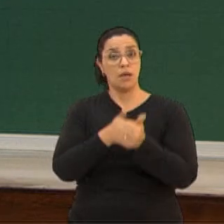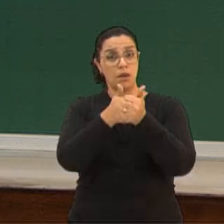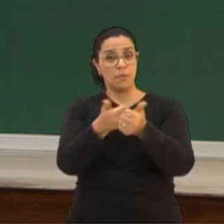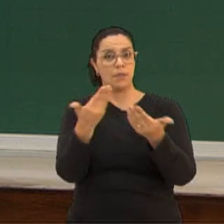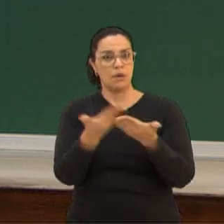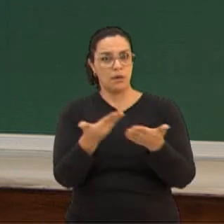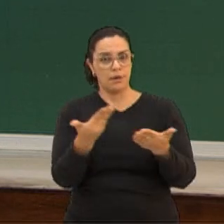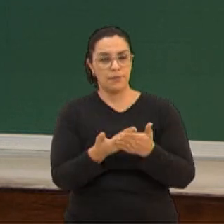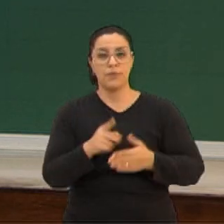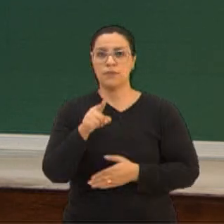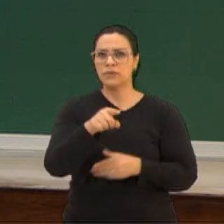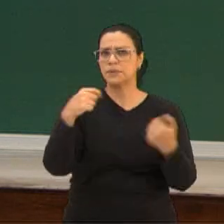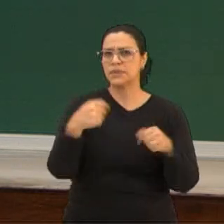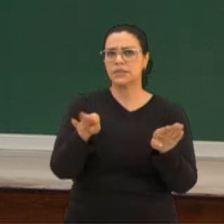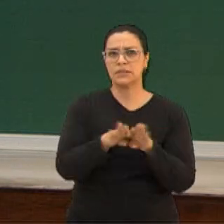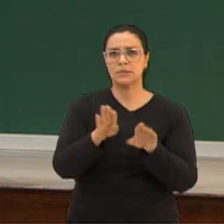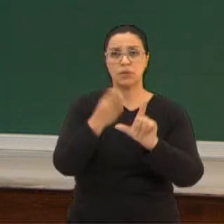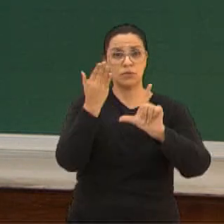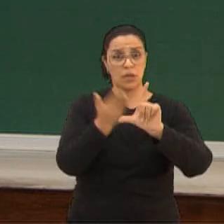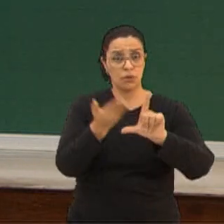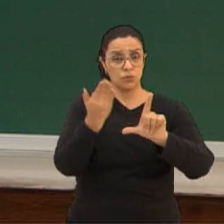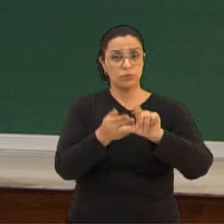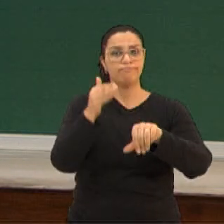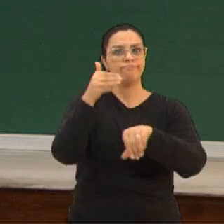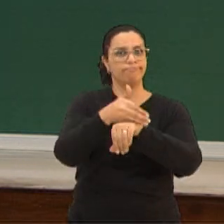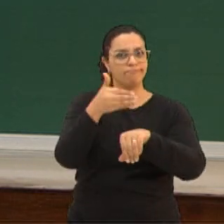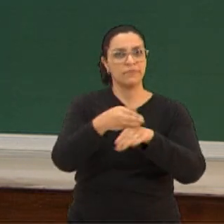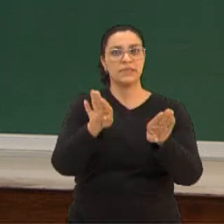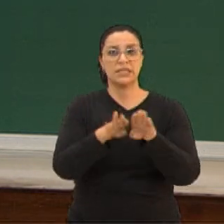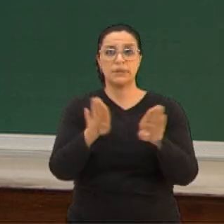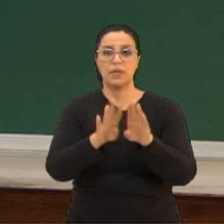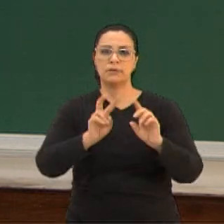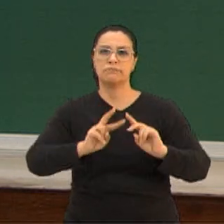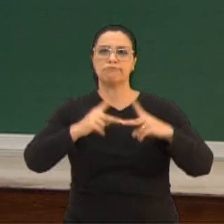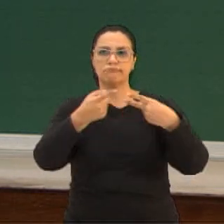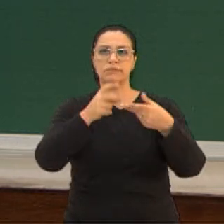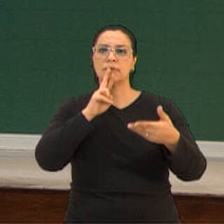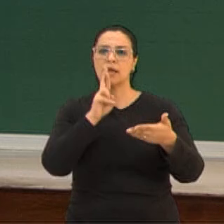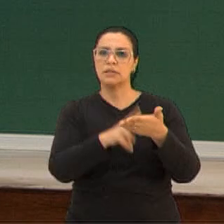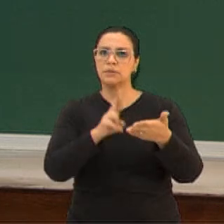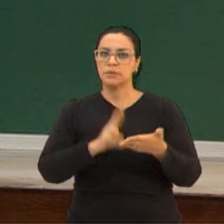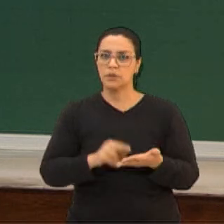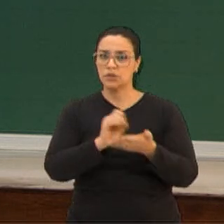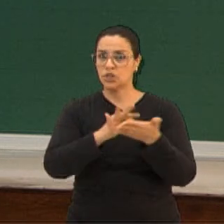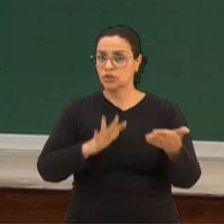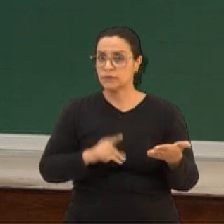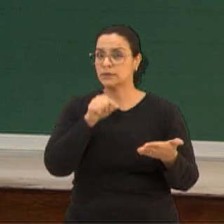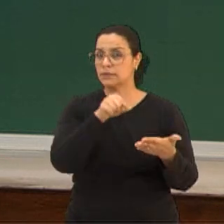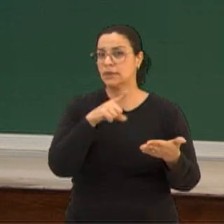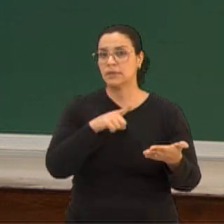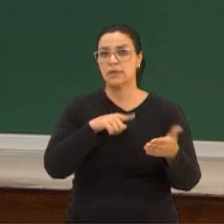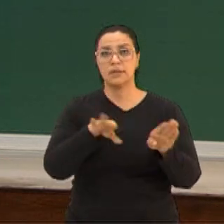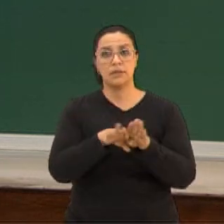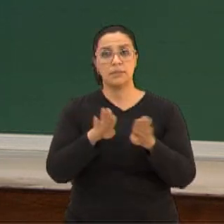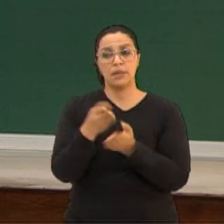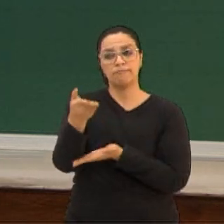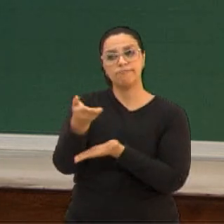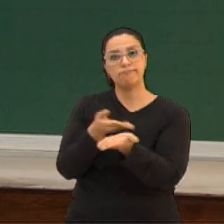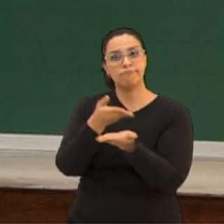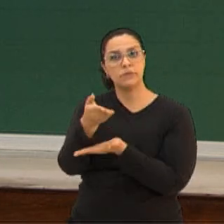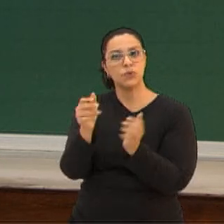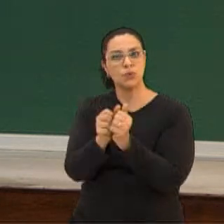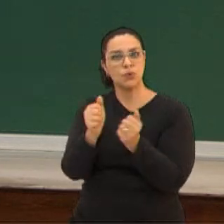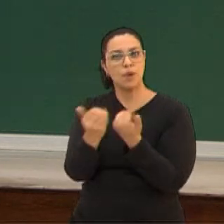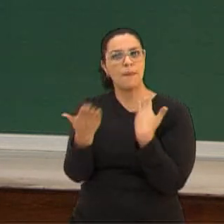acompanhando essa aula, que você acesse o Google Classroom, que você valide a sua presença por meio da atividade obrigatória e interaja com o